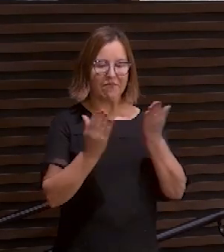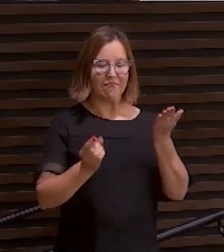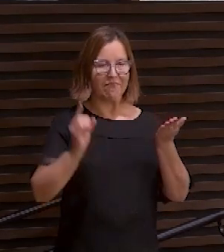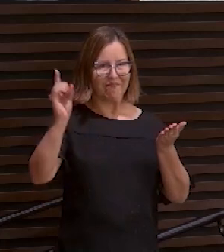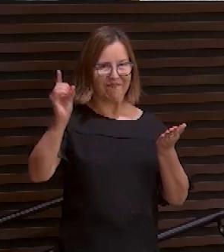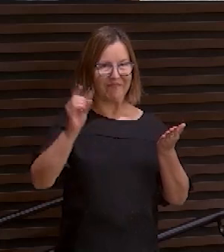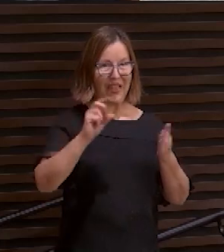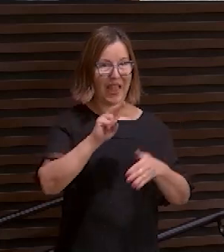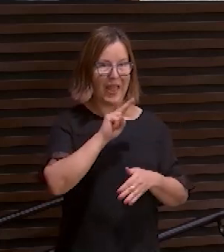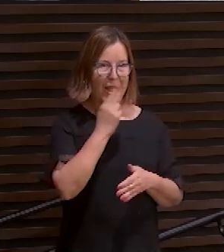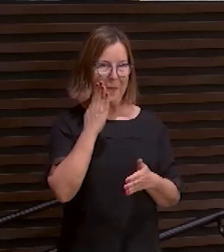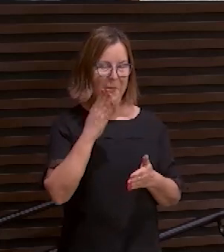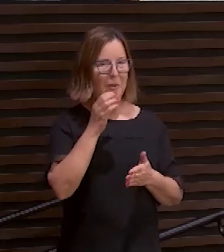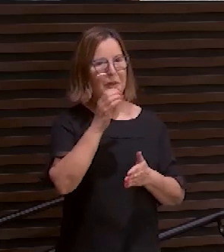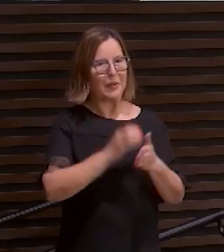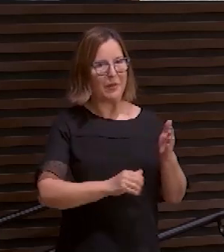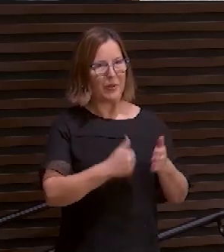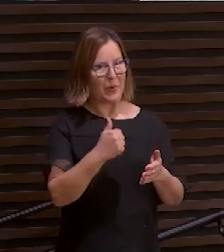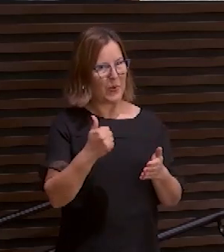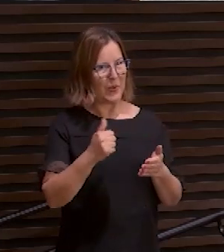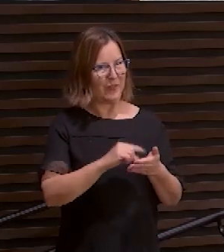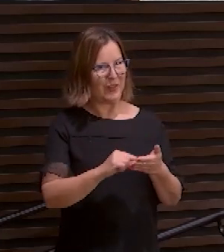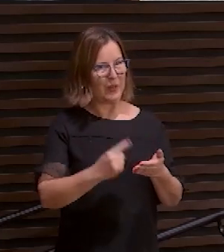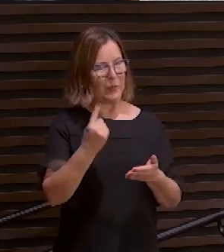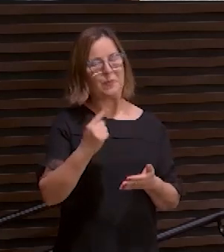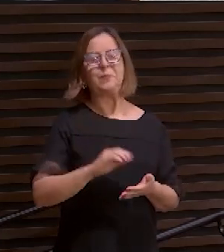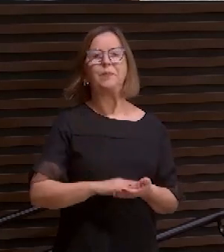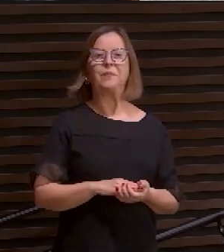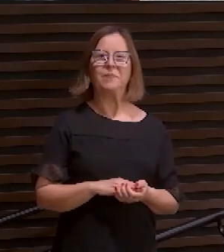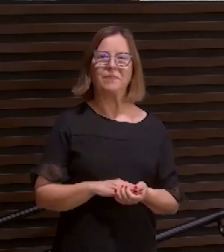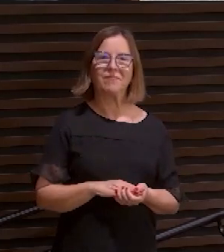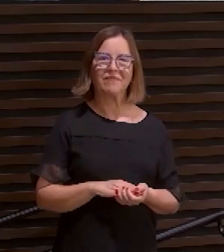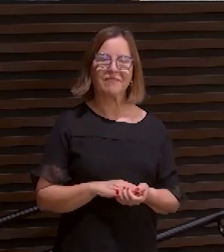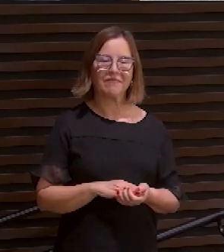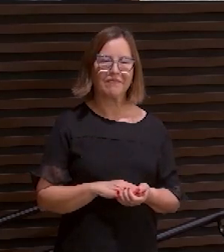Capítulo 11, versículo 1.